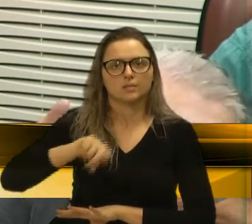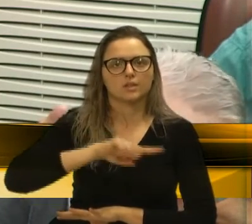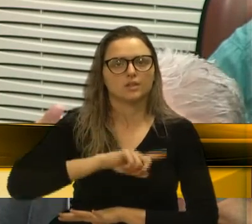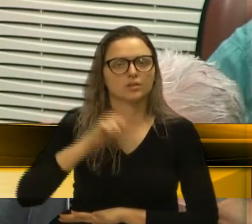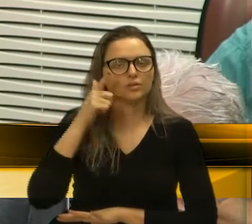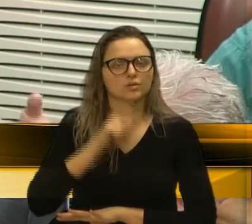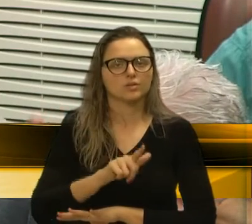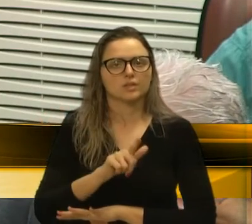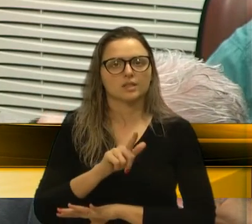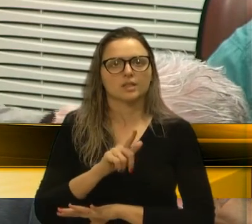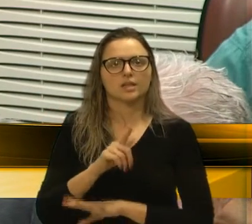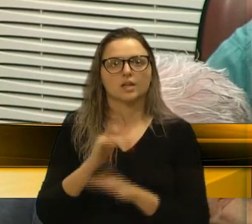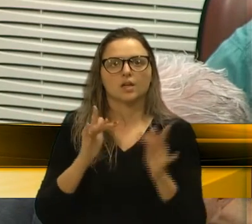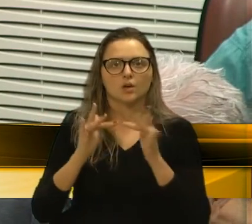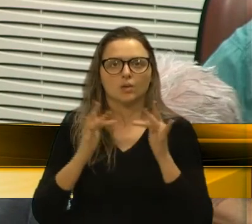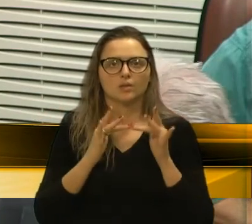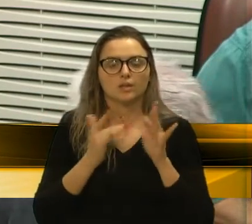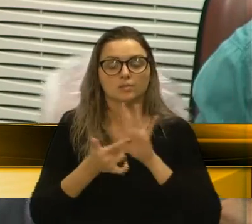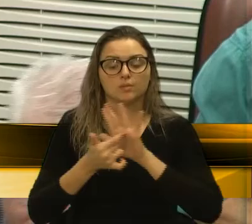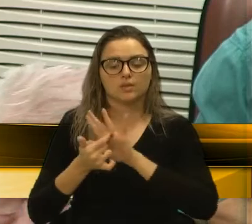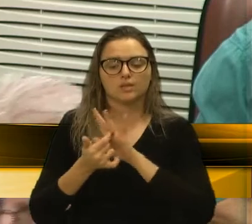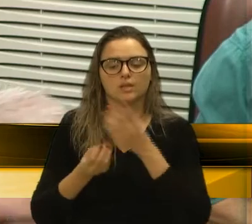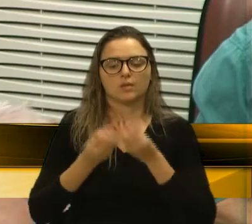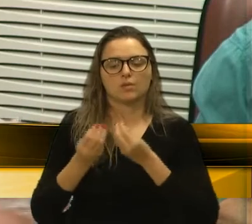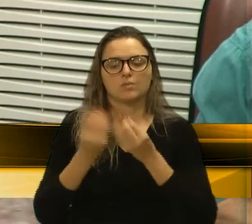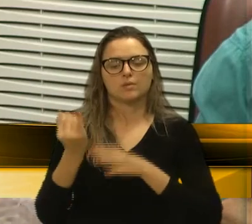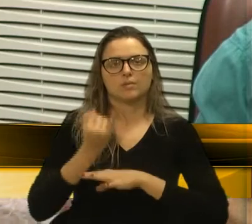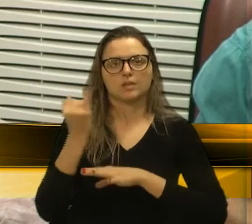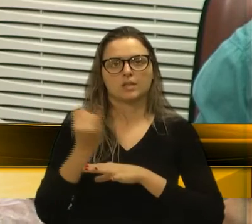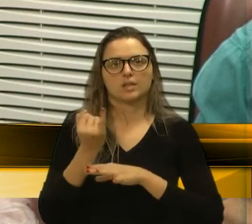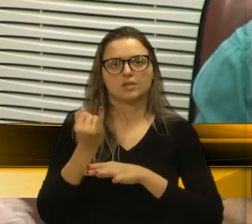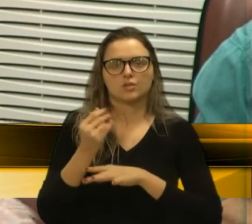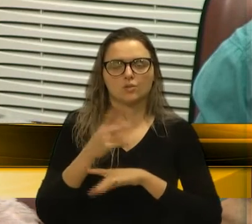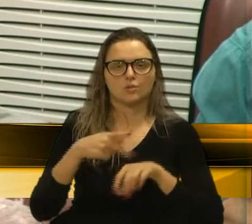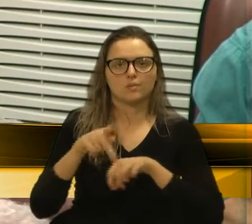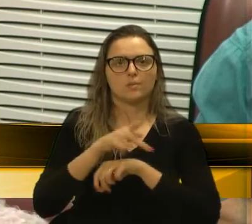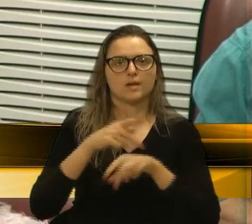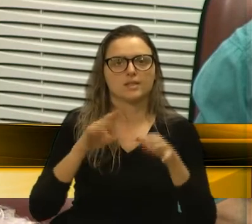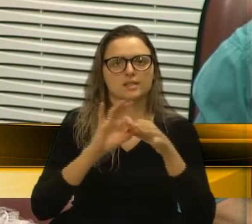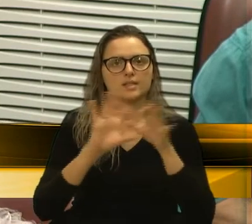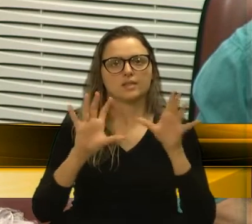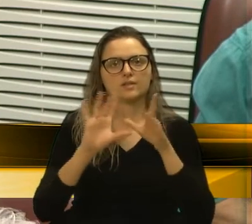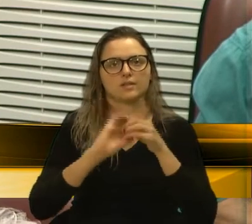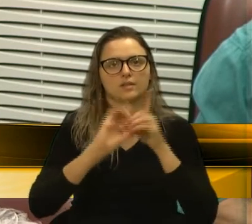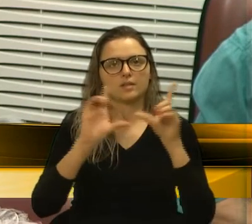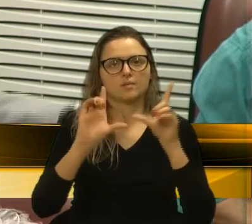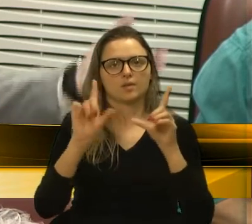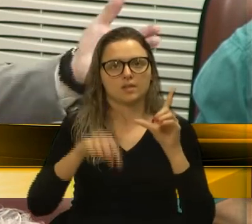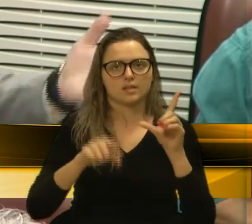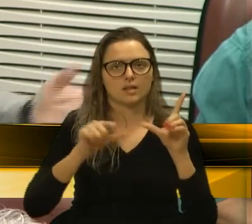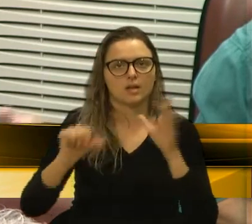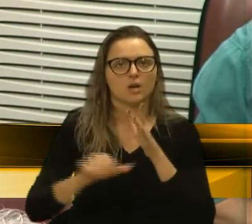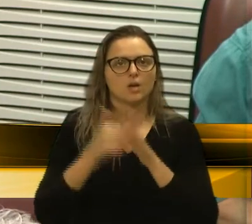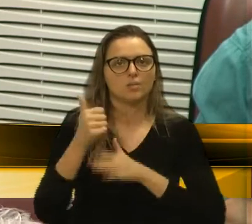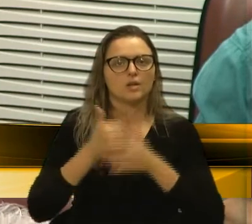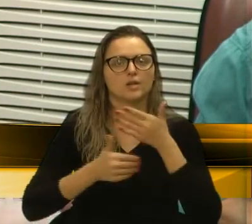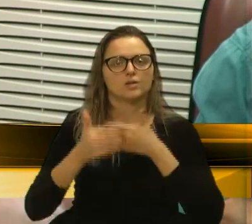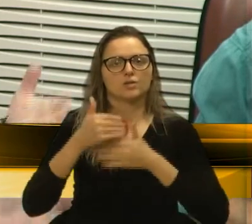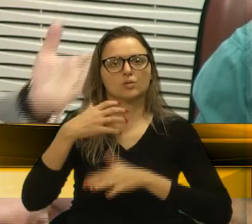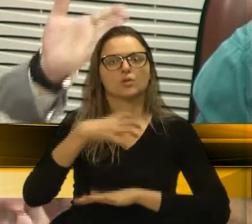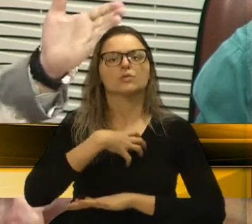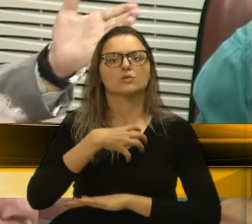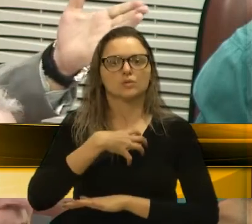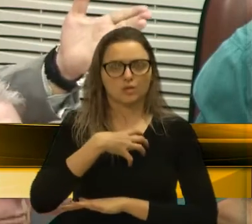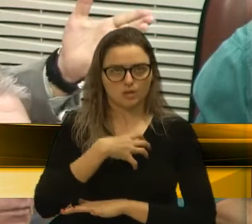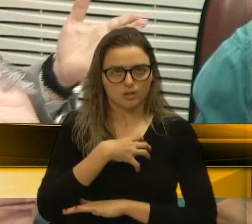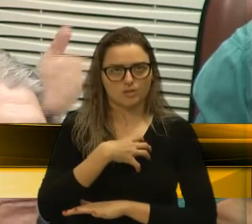para as pessoas o quanto é importante um Estado democrático de direito e que a democracia é, sim, o melhor de todos os sistemas, até porque nós